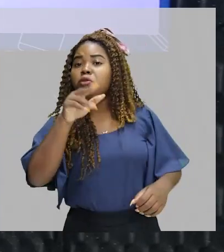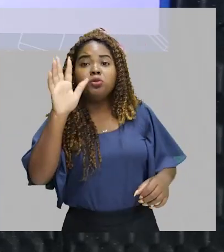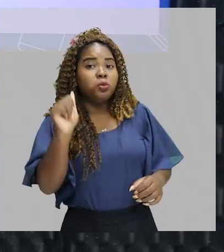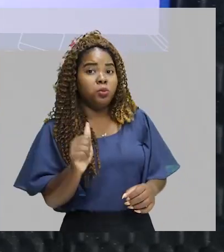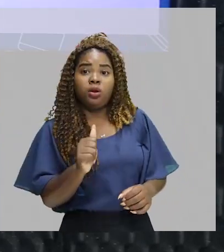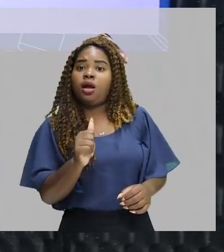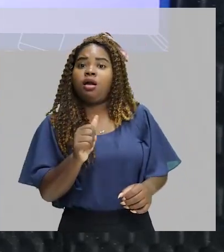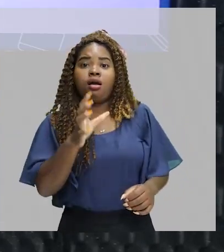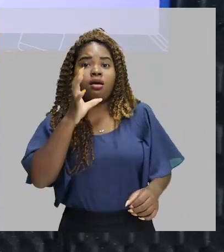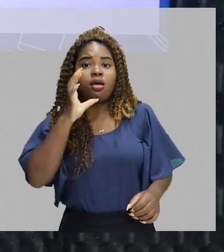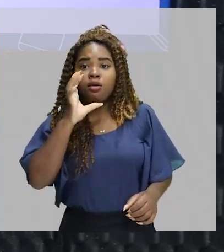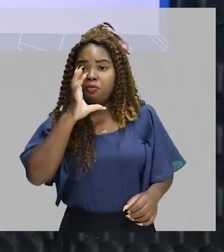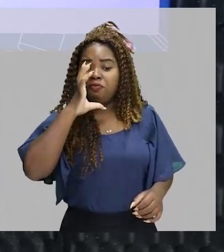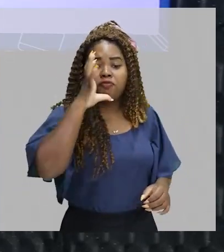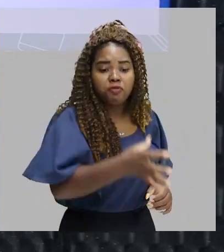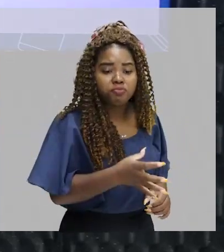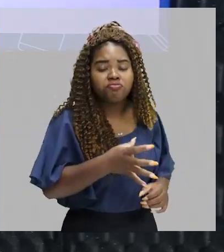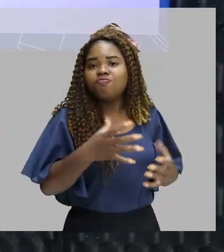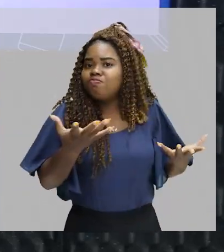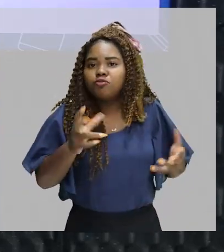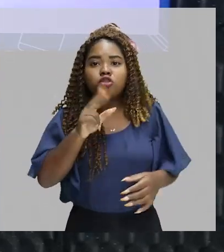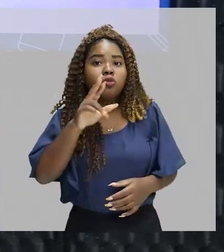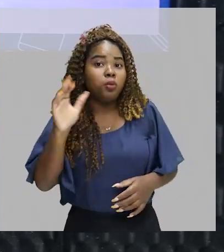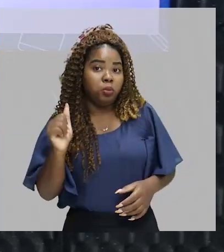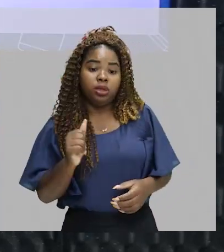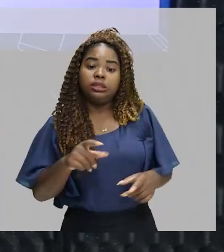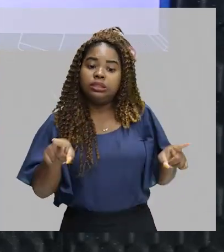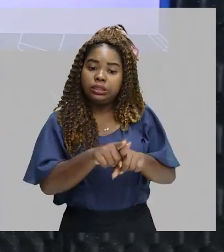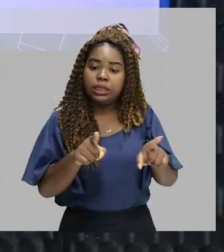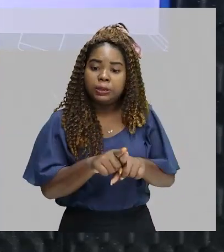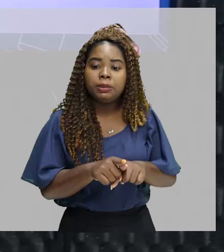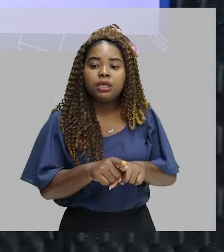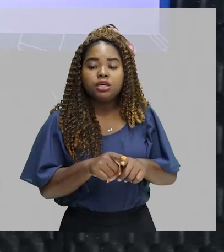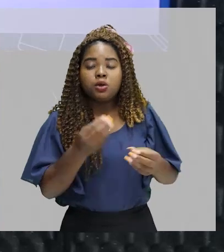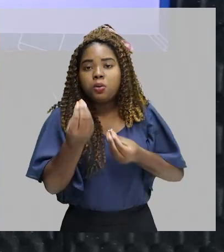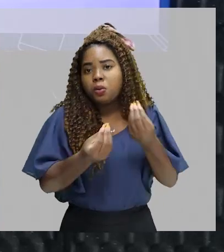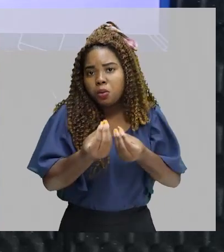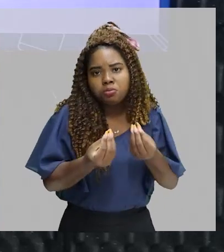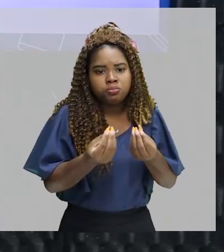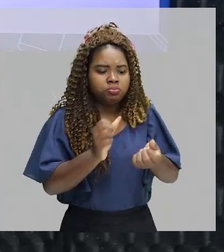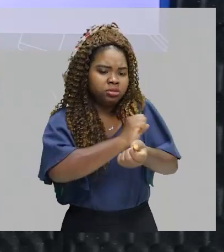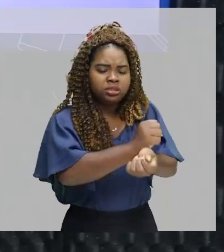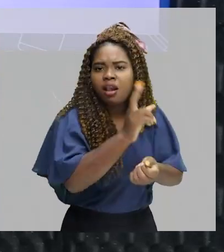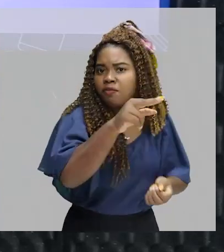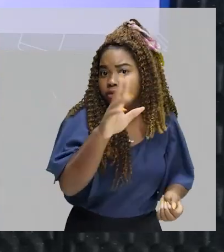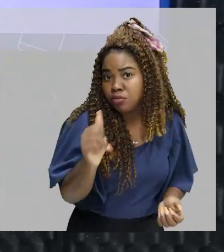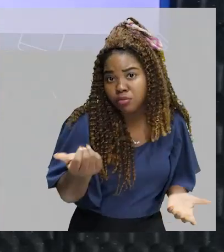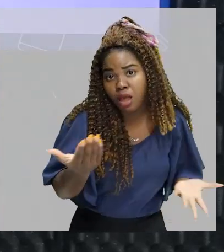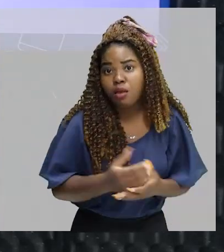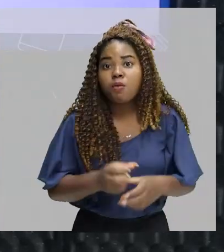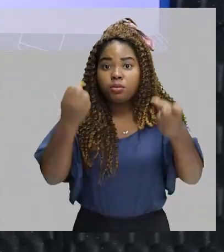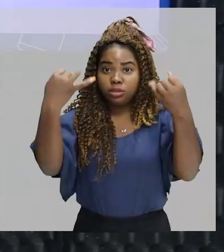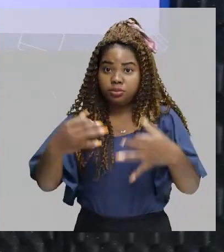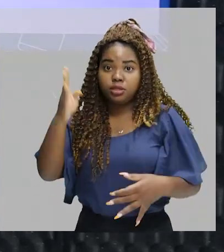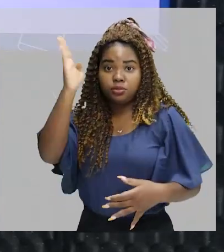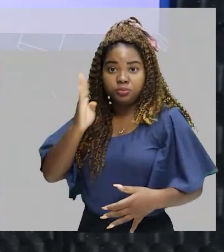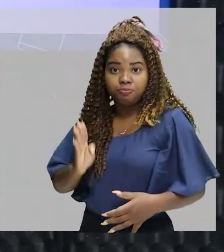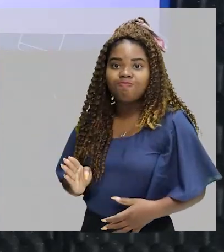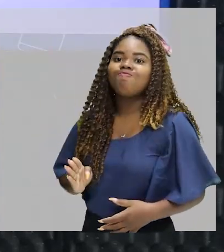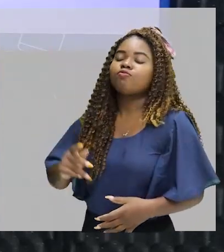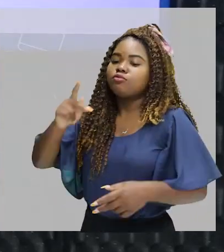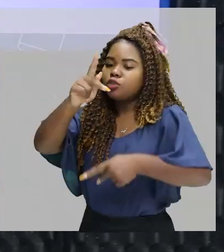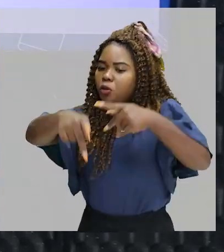subjugados e nem tratados como escravos. Como eu te falei, aqui no Brasil, na América Latina também, né, de maneira mais ampla, os